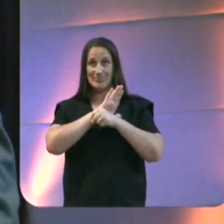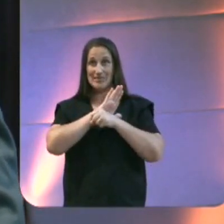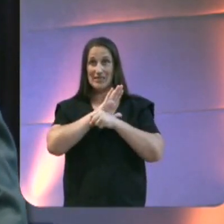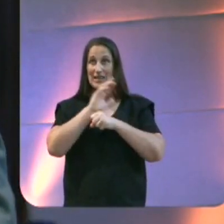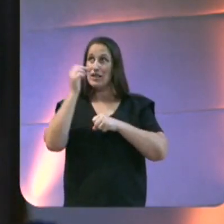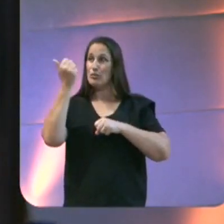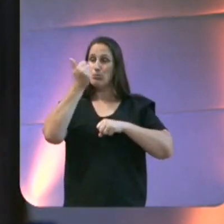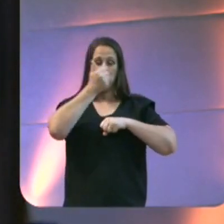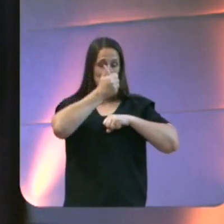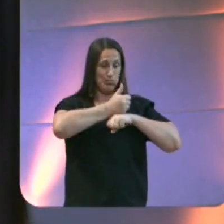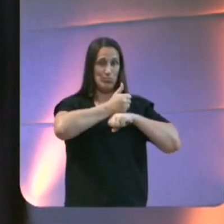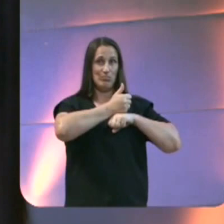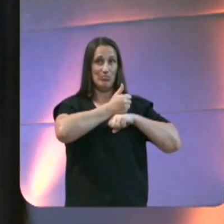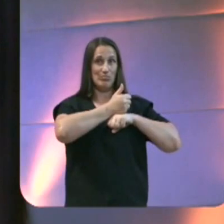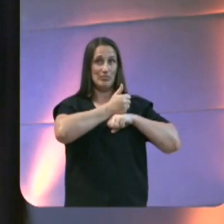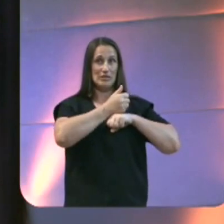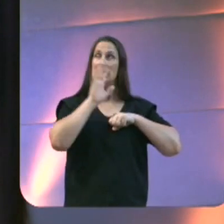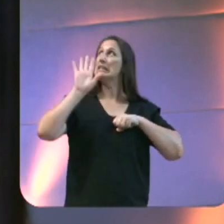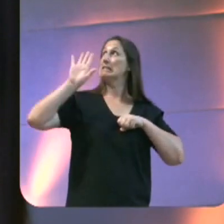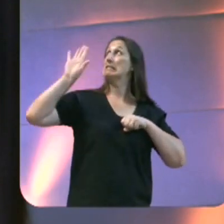Senhor na tua vida.